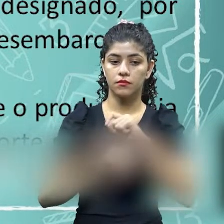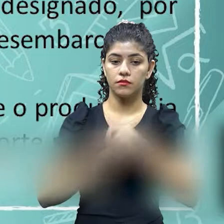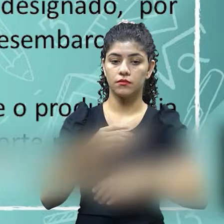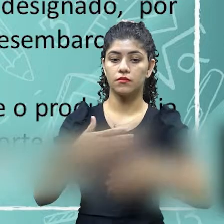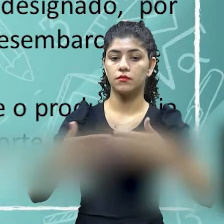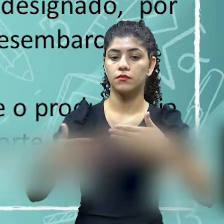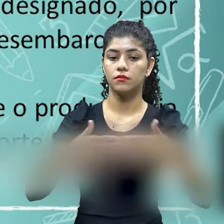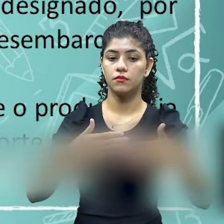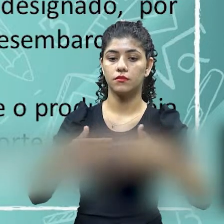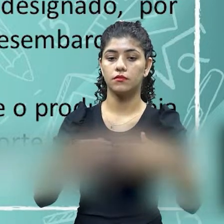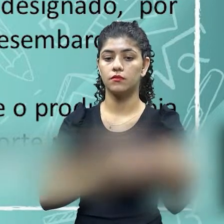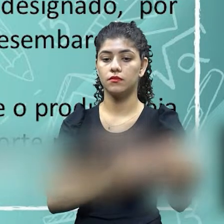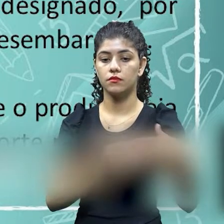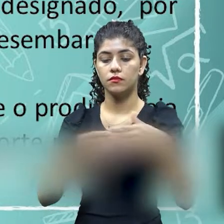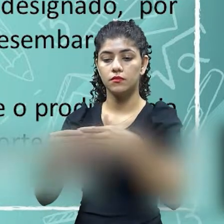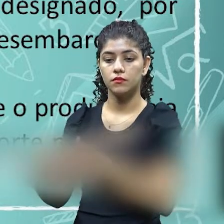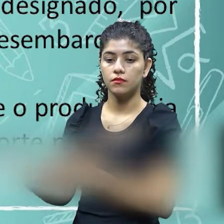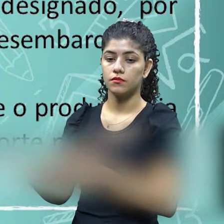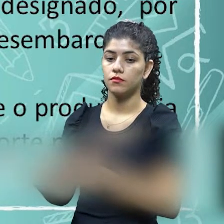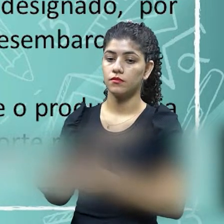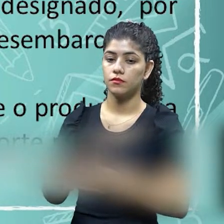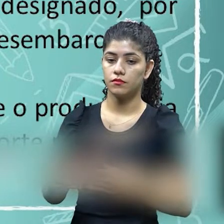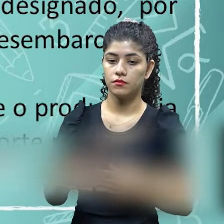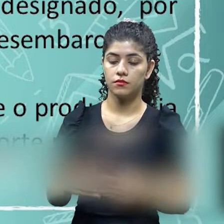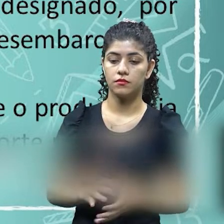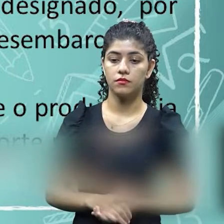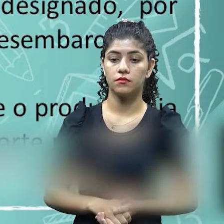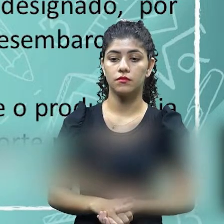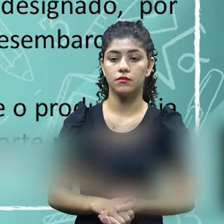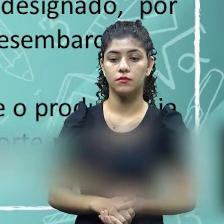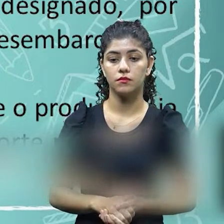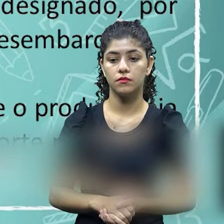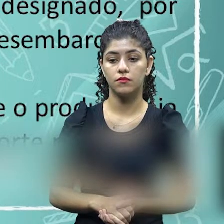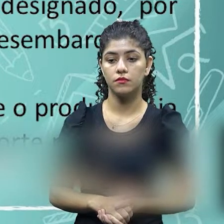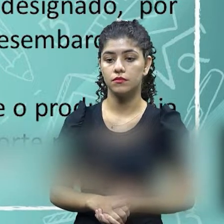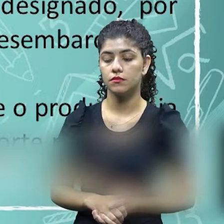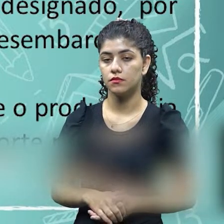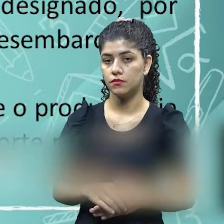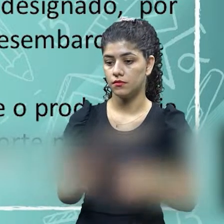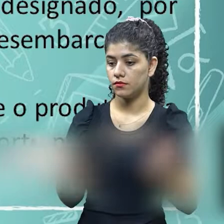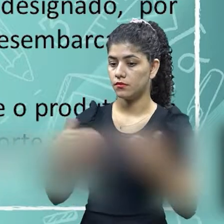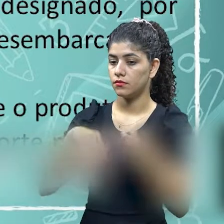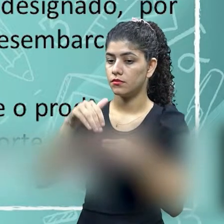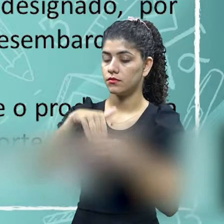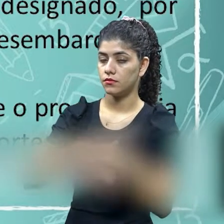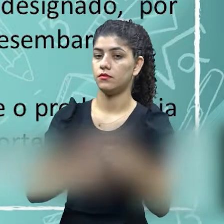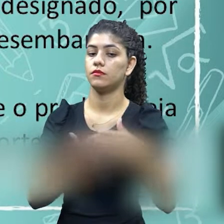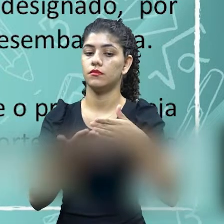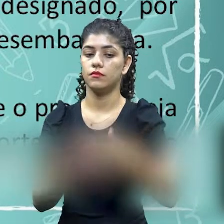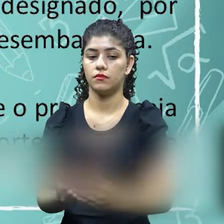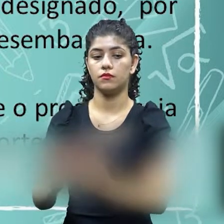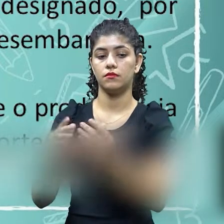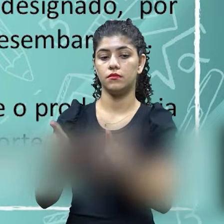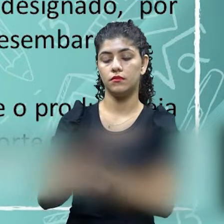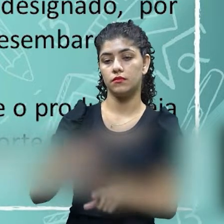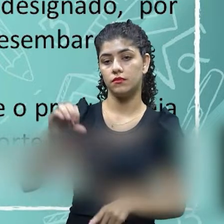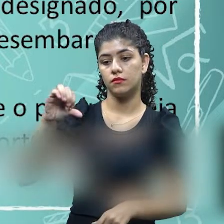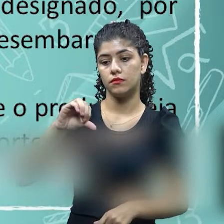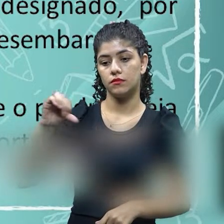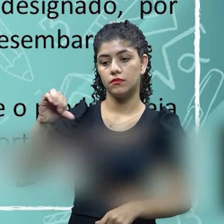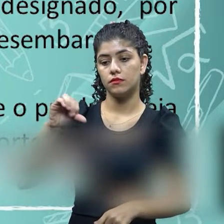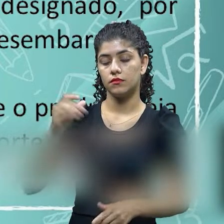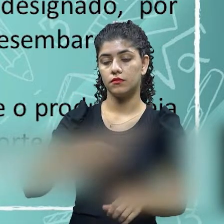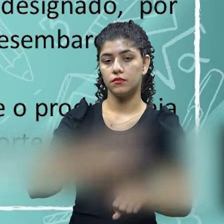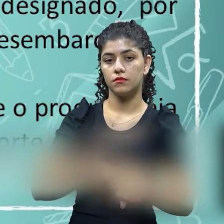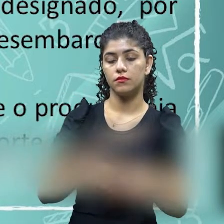meio de transporte não desembaraçada nem desembarcada. E o nono, o exportador assume o risco até o momento em que o